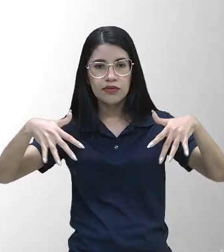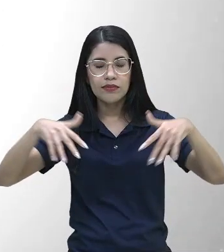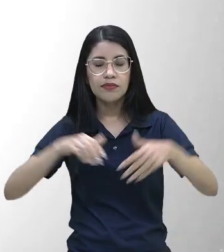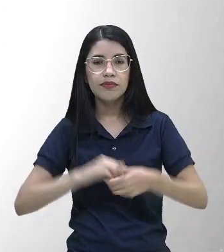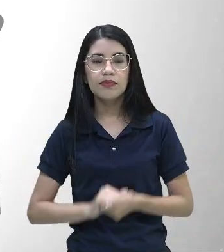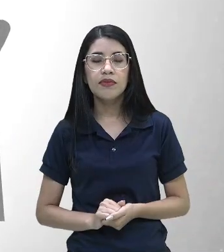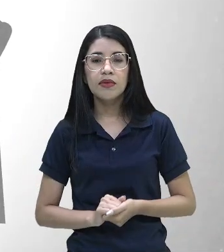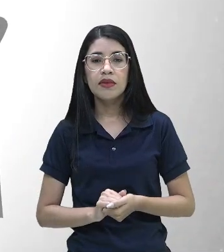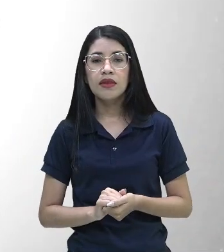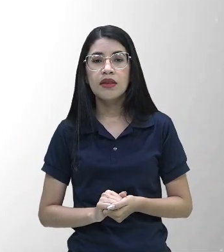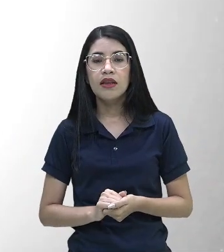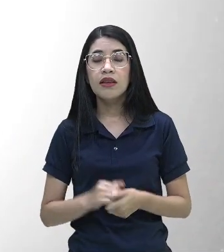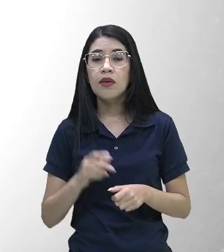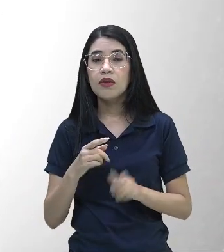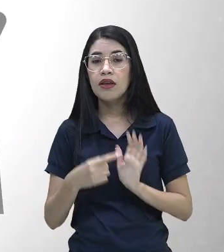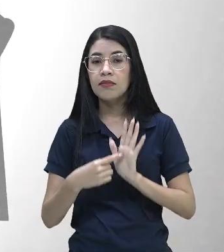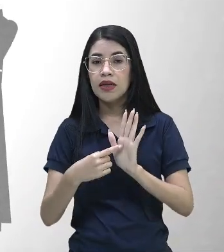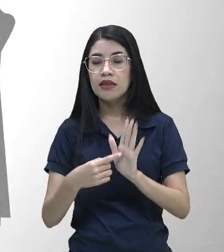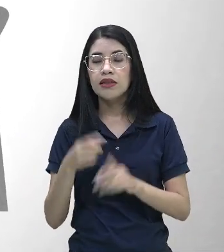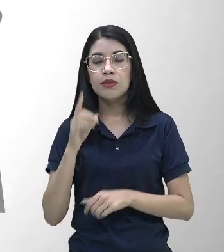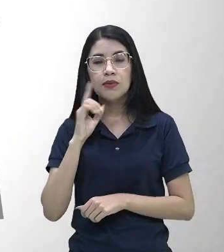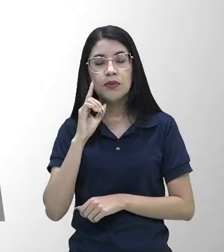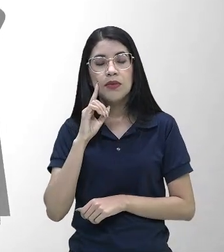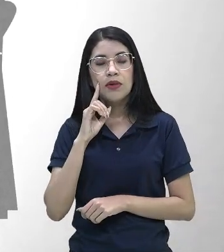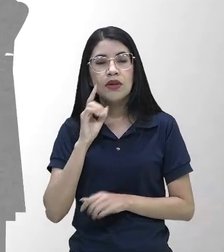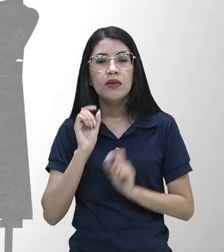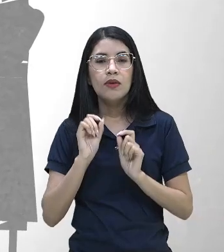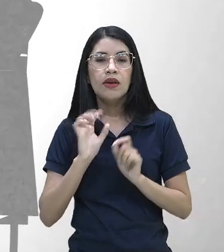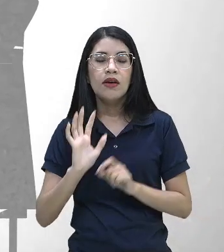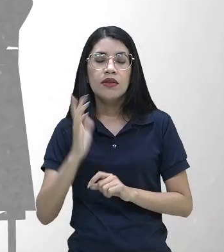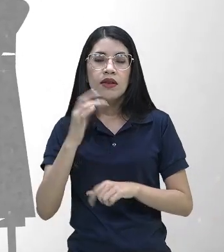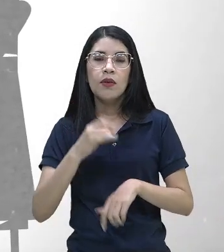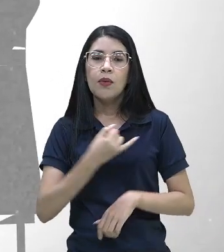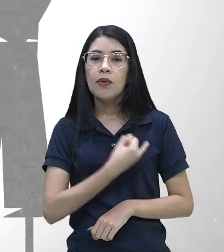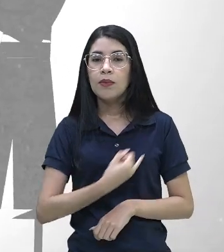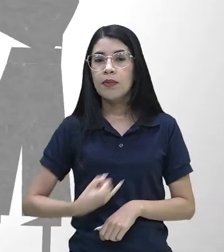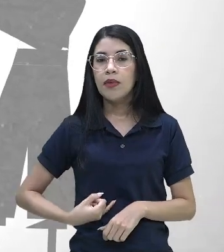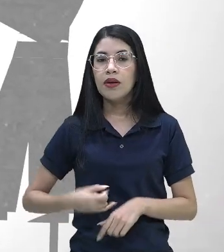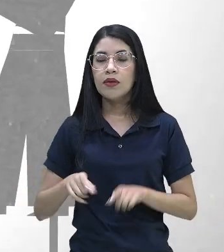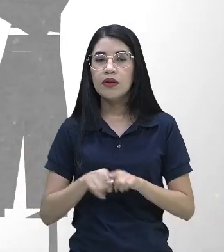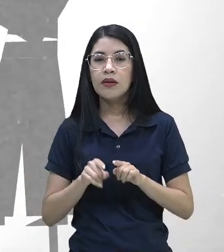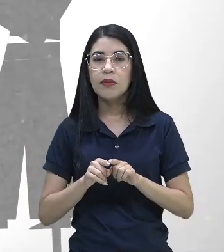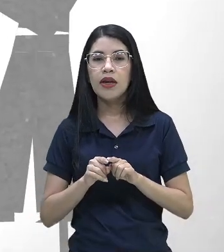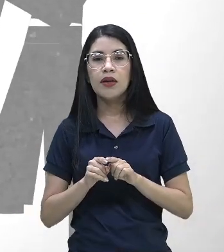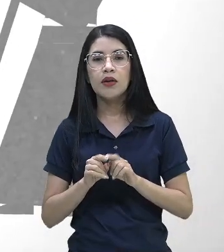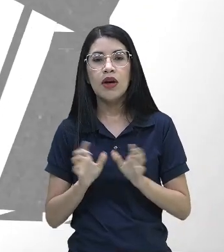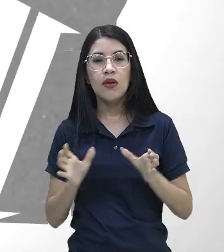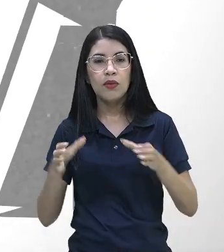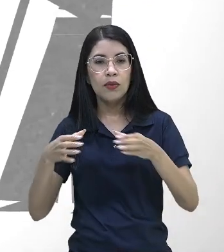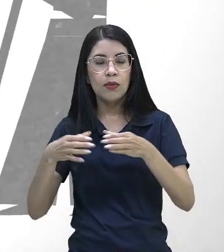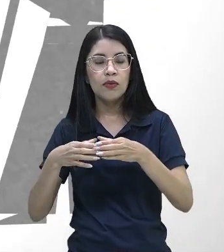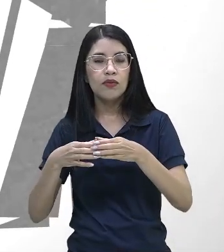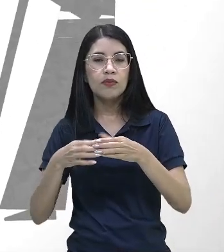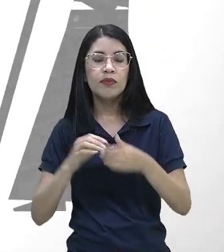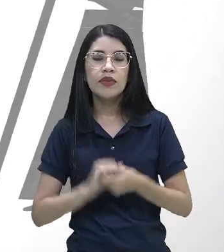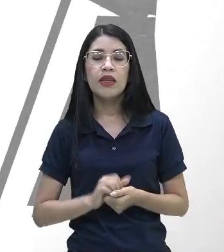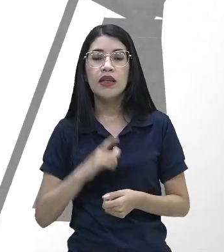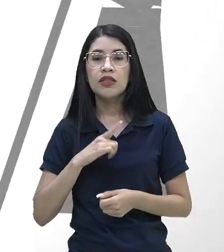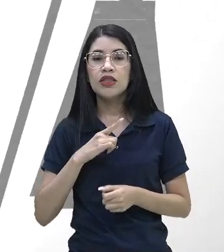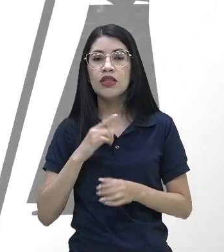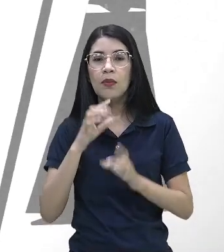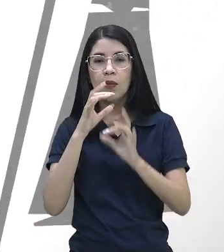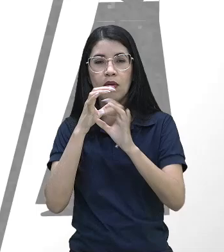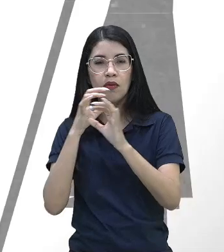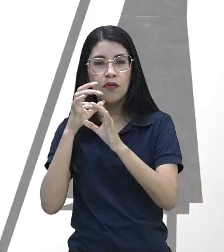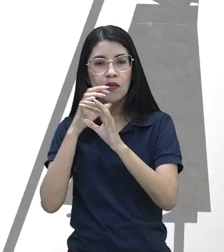No dia da apresentação ao imperador e sua corte, o mago fez surgir, ao som de uma flauta, a sombra de uma